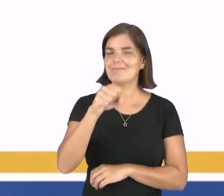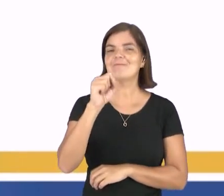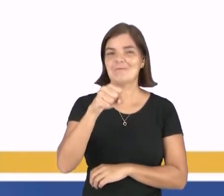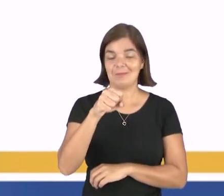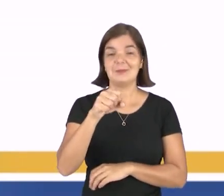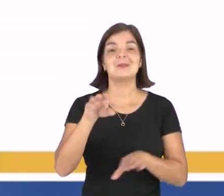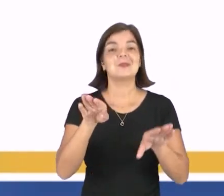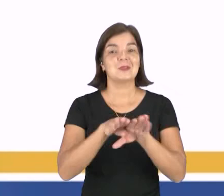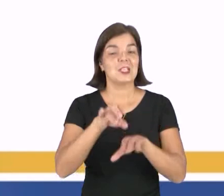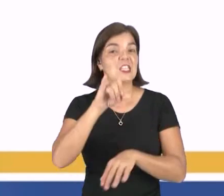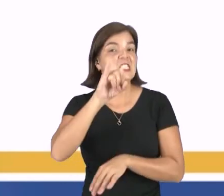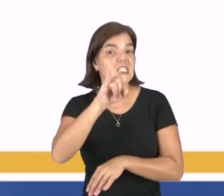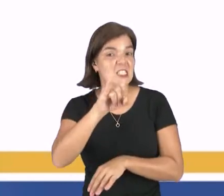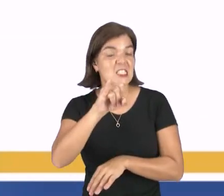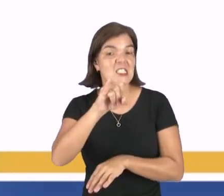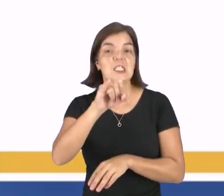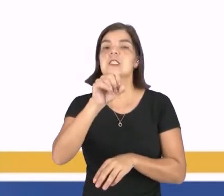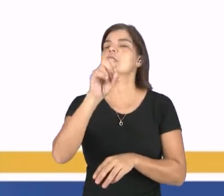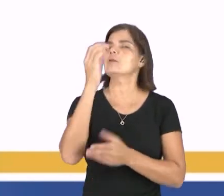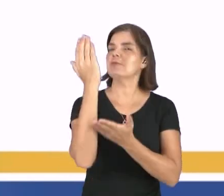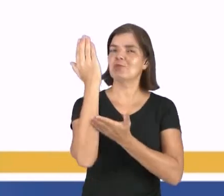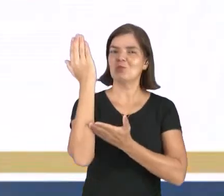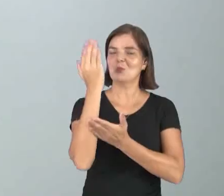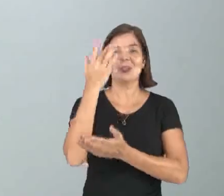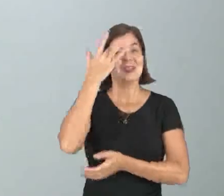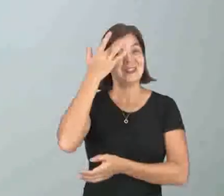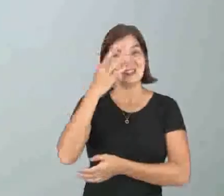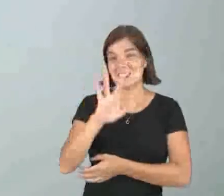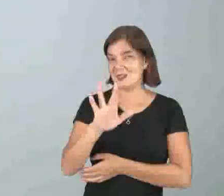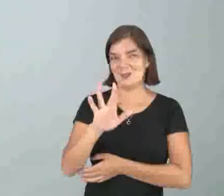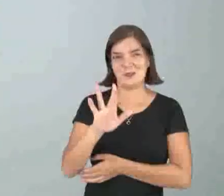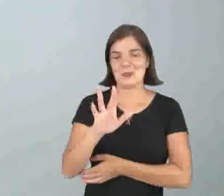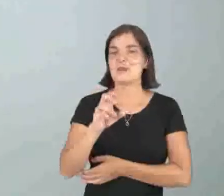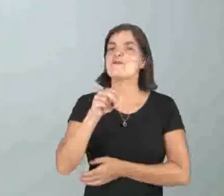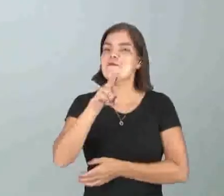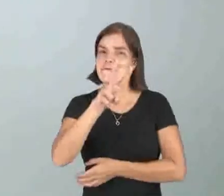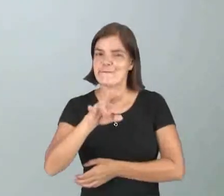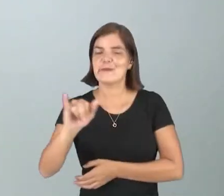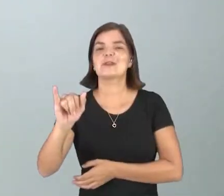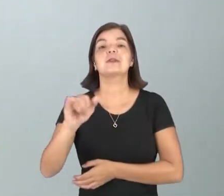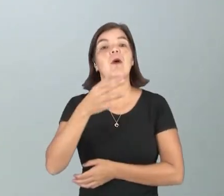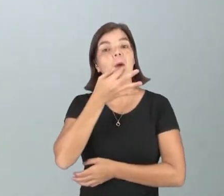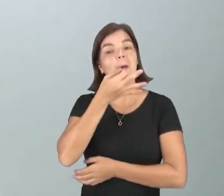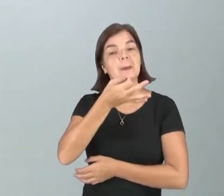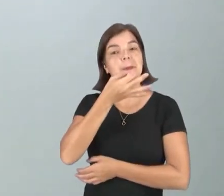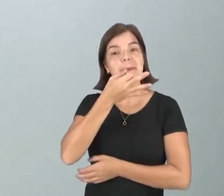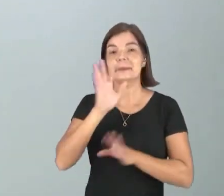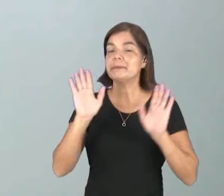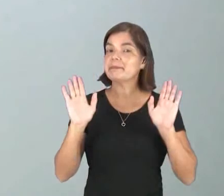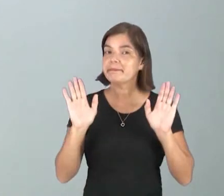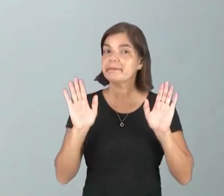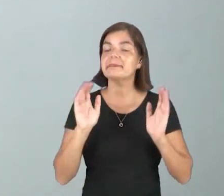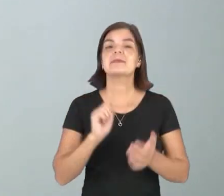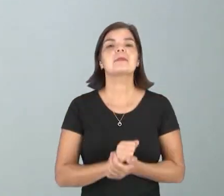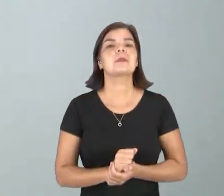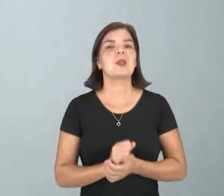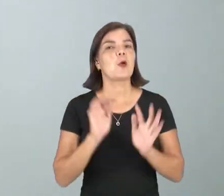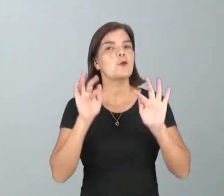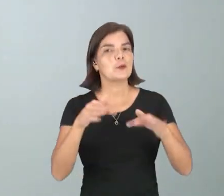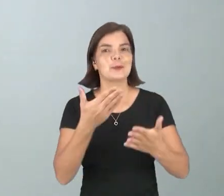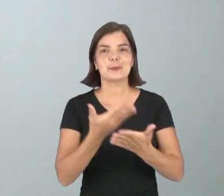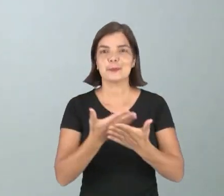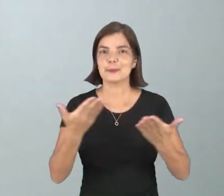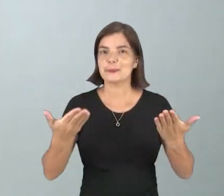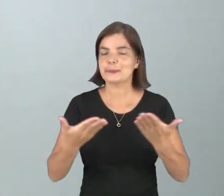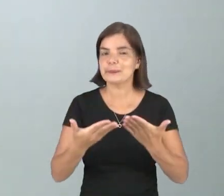uma dúvida se você for cortar não se sabe se ele vai ou não então é uma hipótese eu encerro aqui na